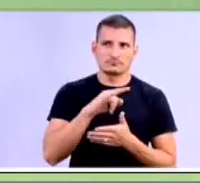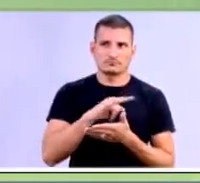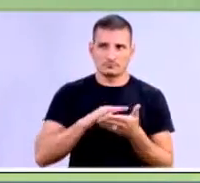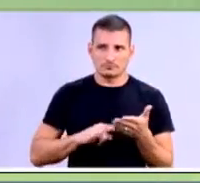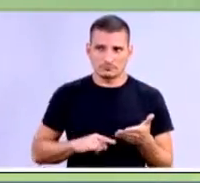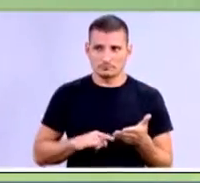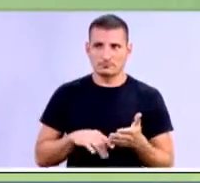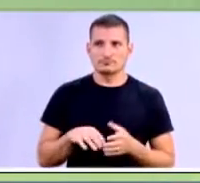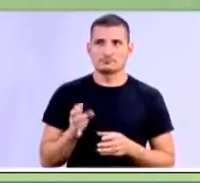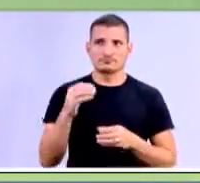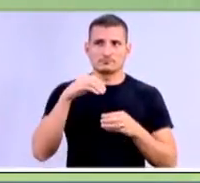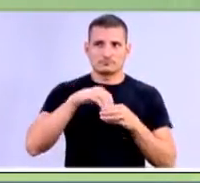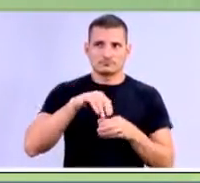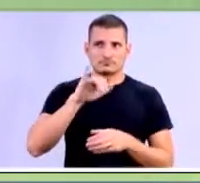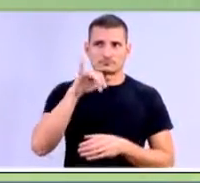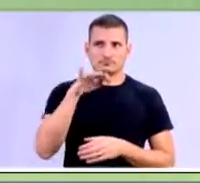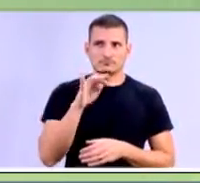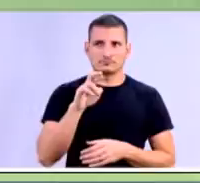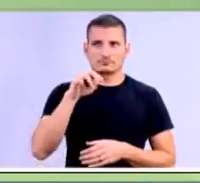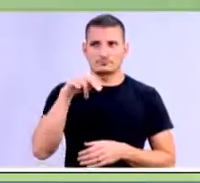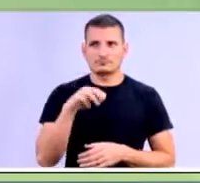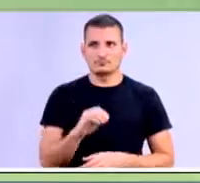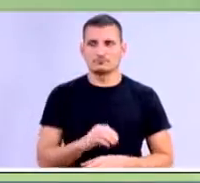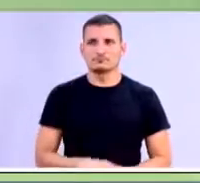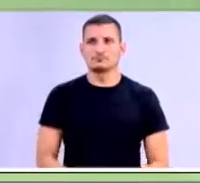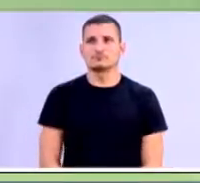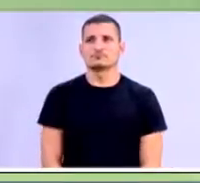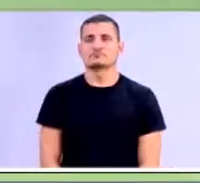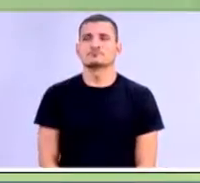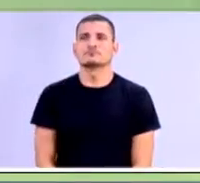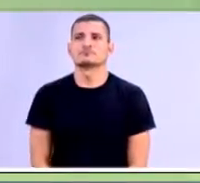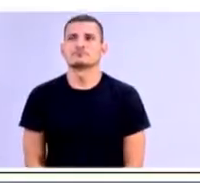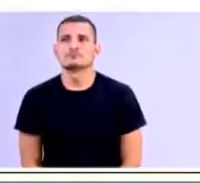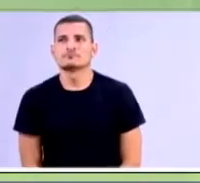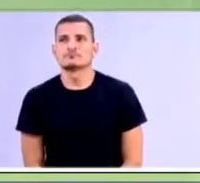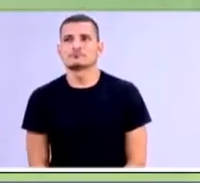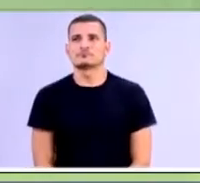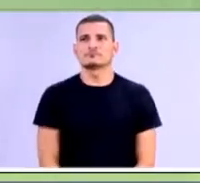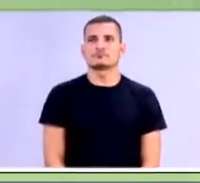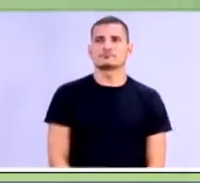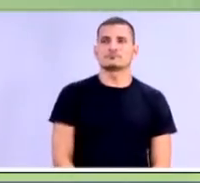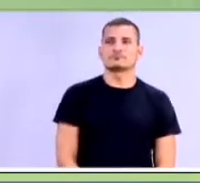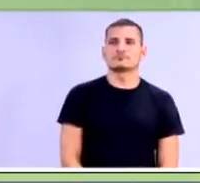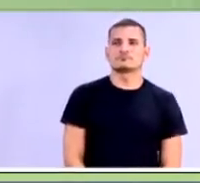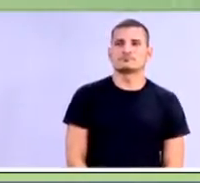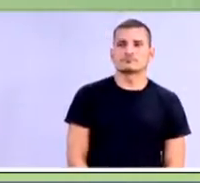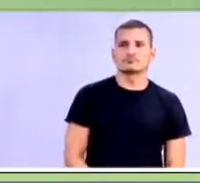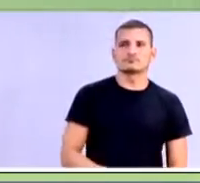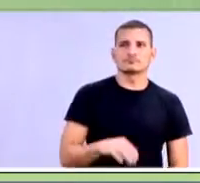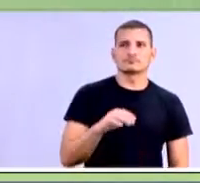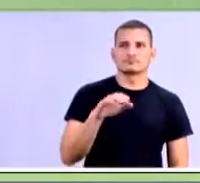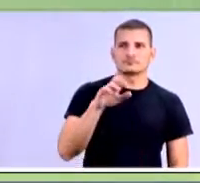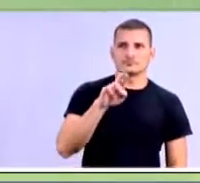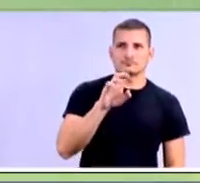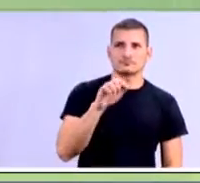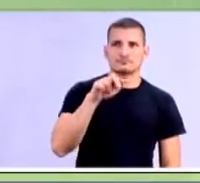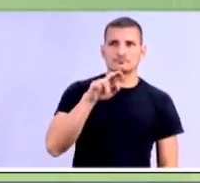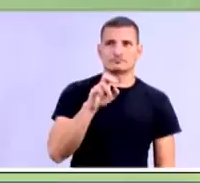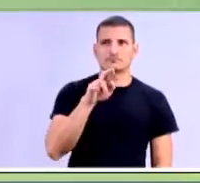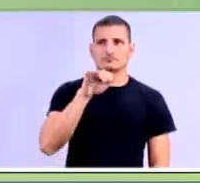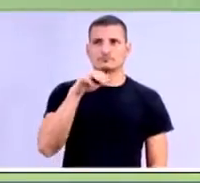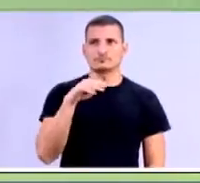documento interno. Memorizem isso, tá? Olha, o requerimento, então. Vamos